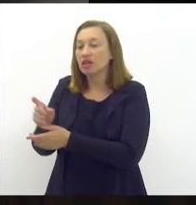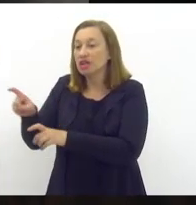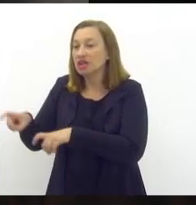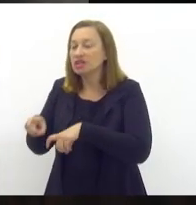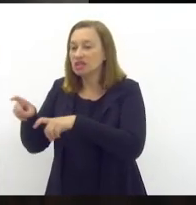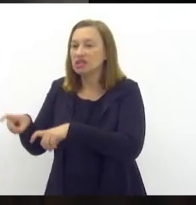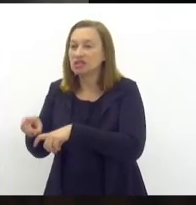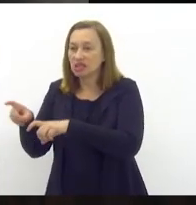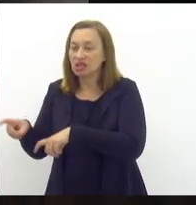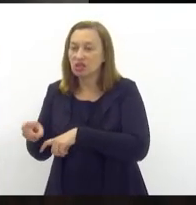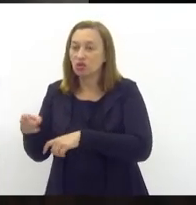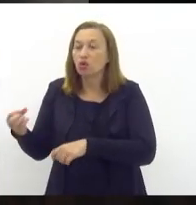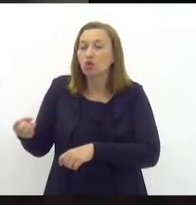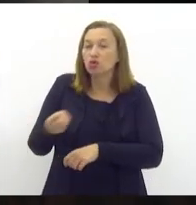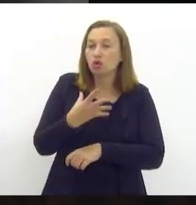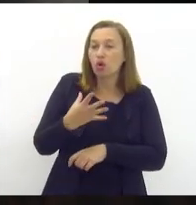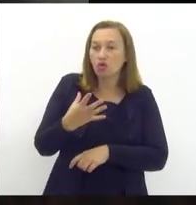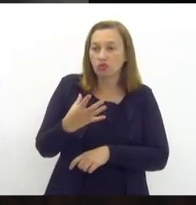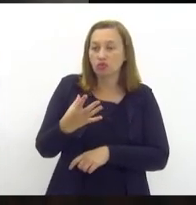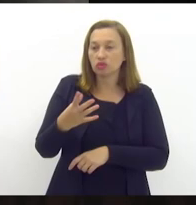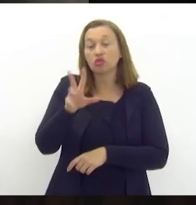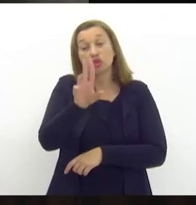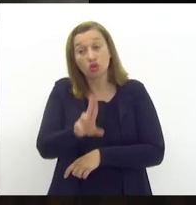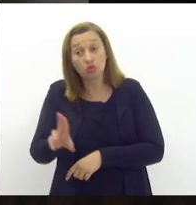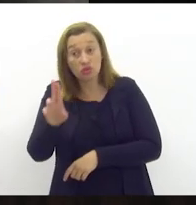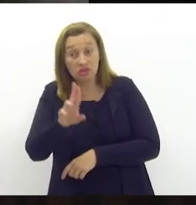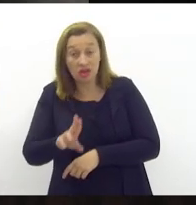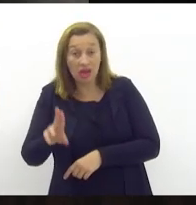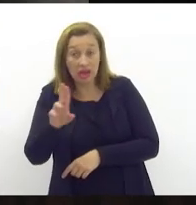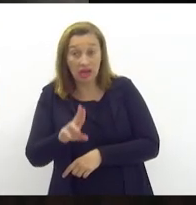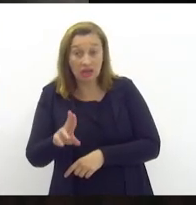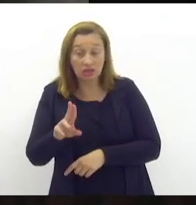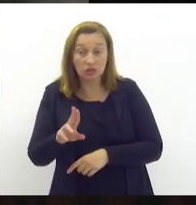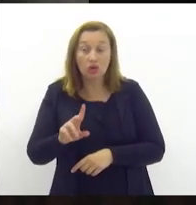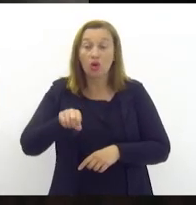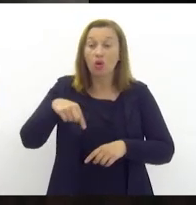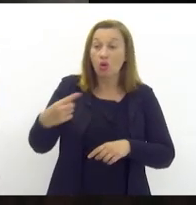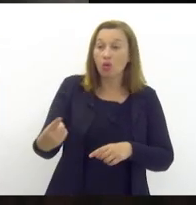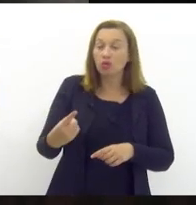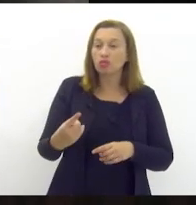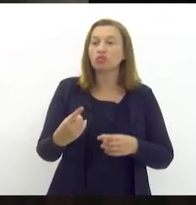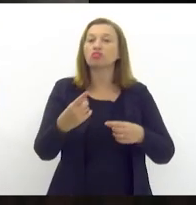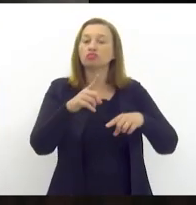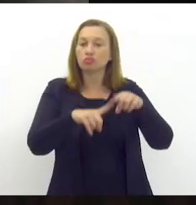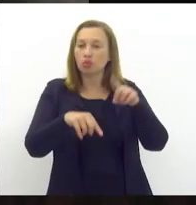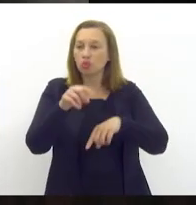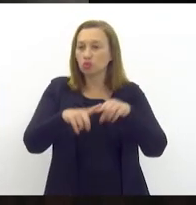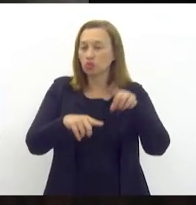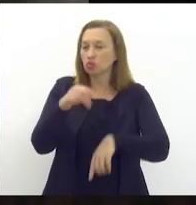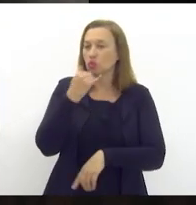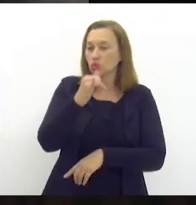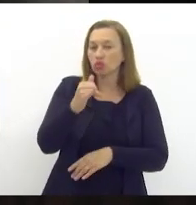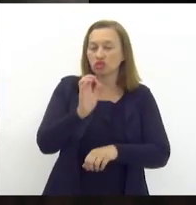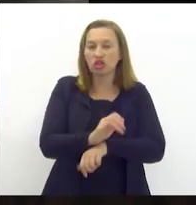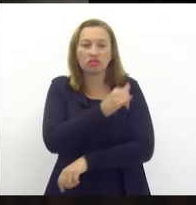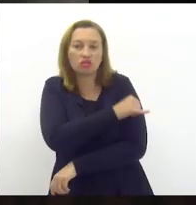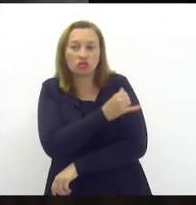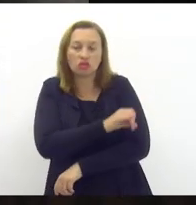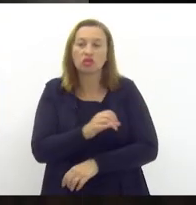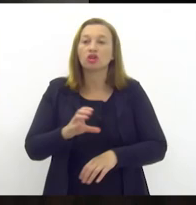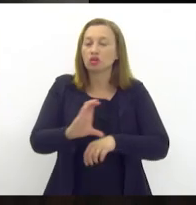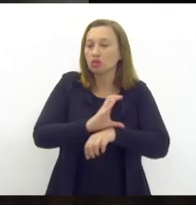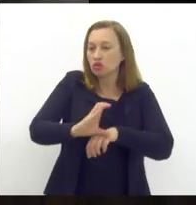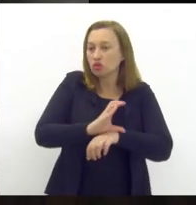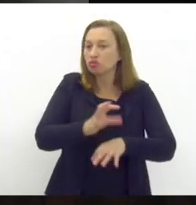novos e usados de terceiros na internet ou demais meios eletrônicos no Estado do Rio de Janeiro. Pareceres das comissões